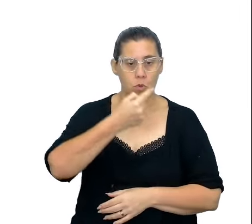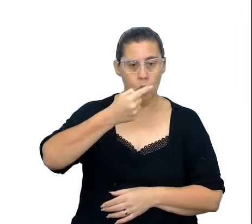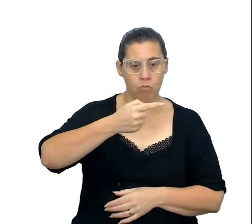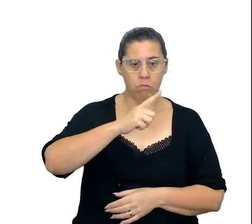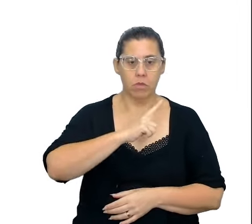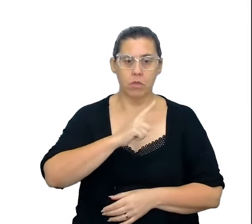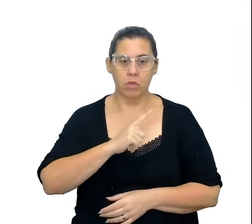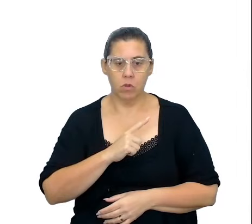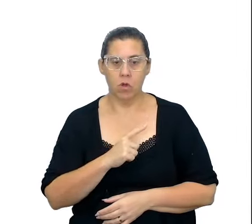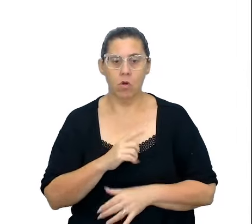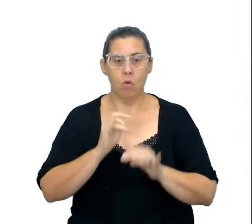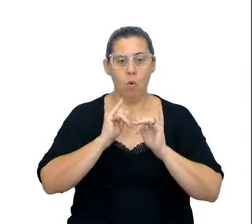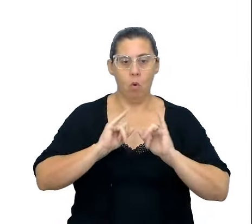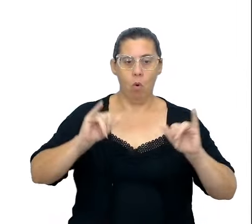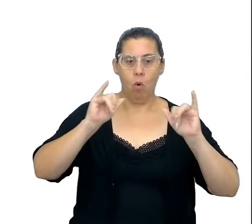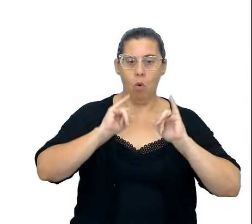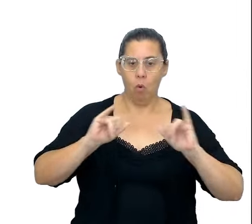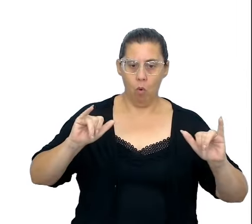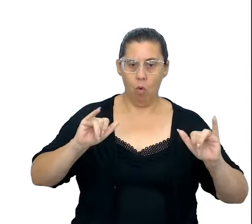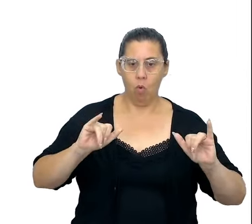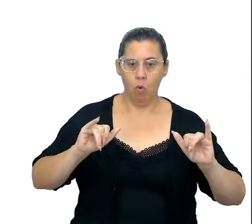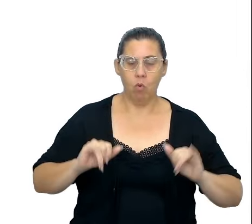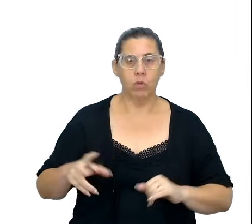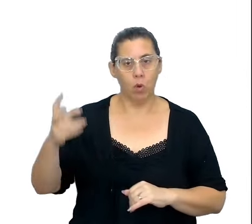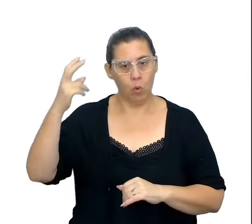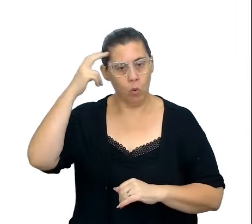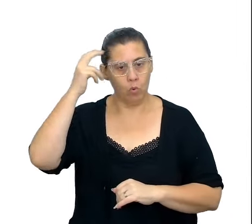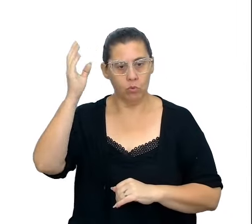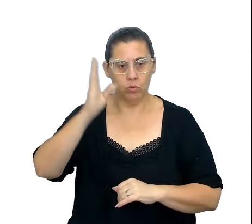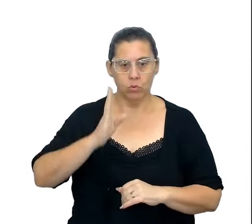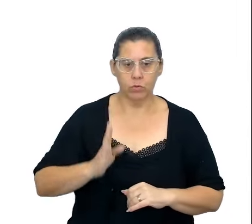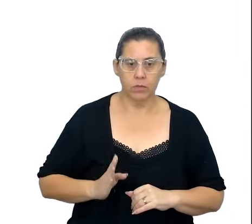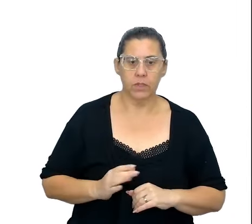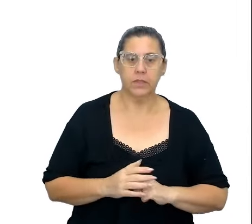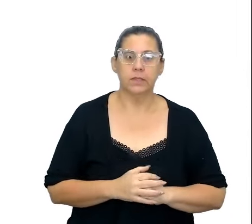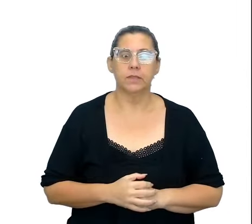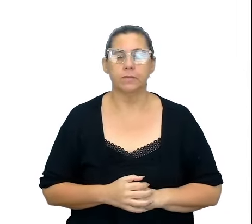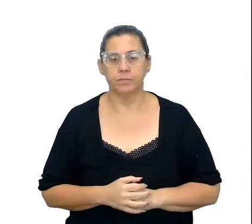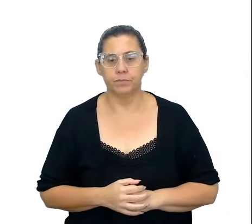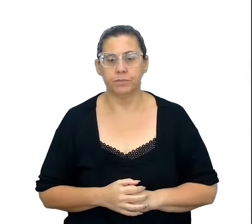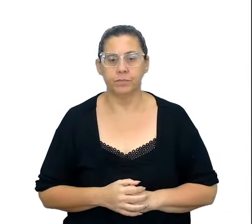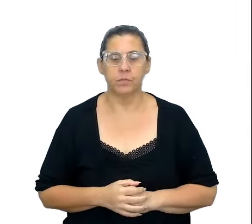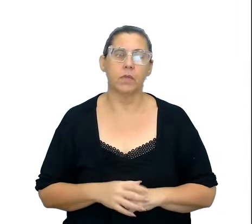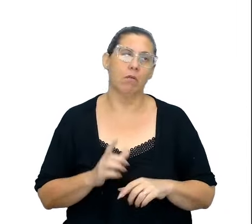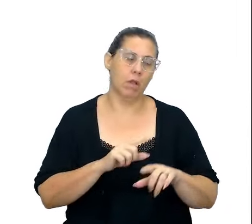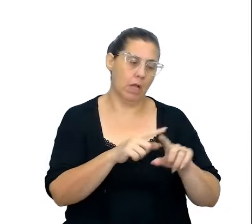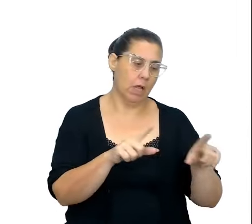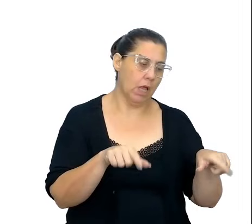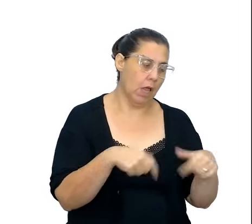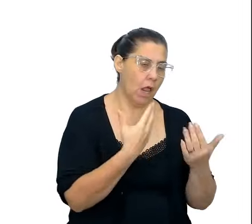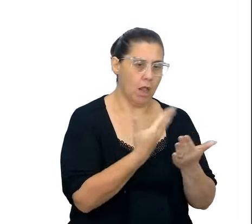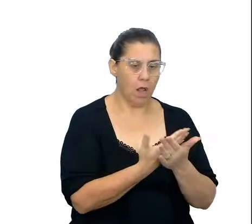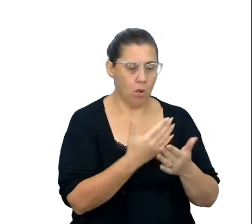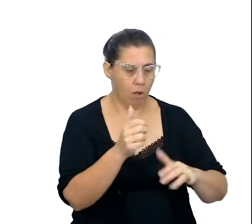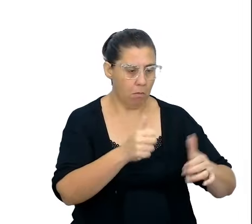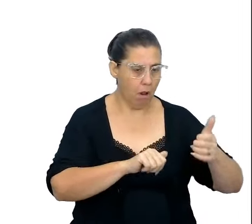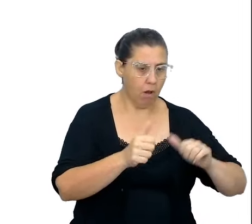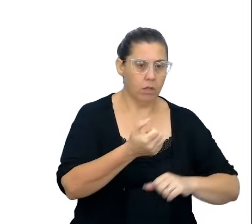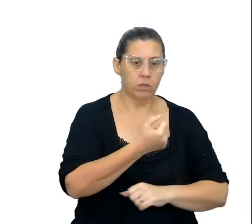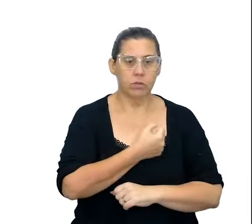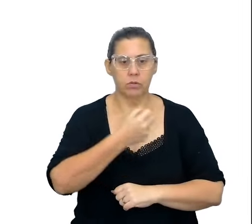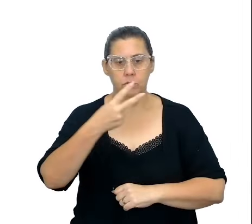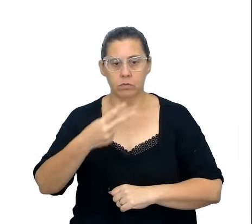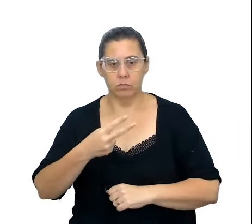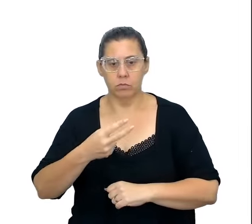tem o ponto popular na cultura brasileira, então o estudante vai passar por processo de leitura, análise, né, o 2,